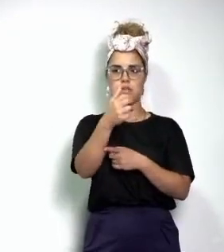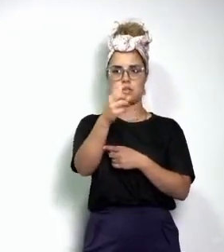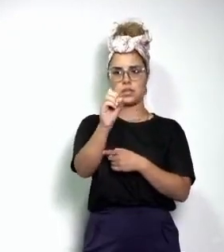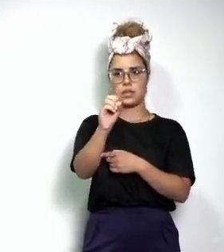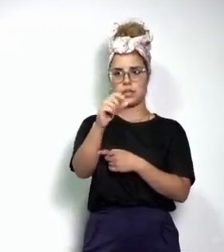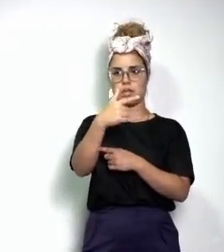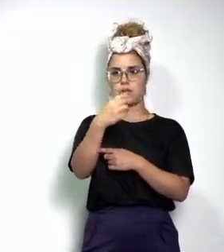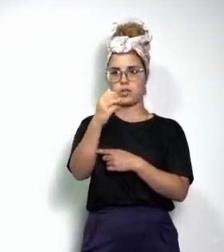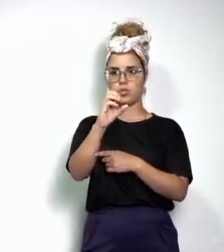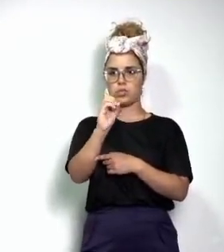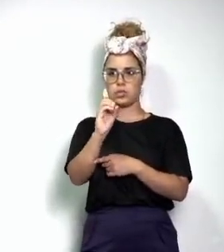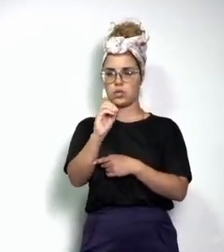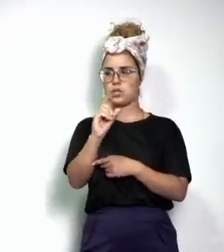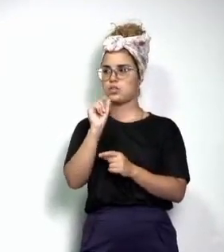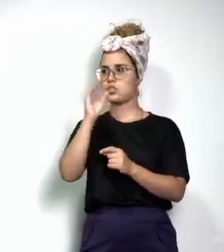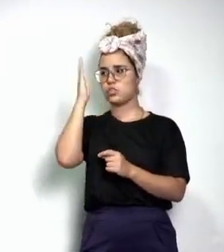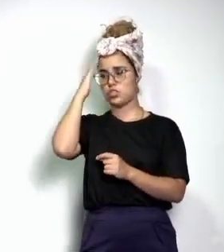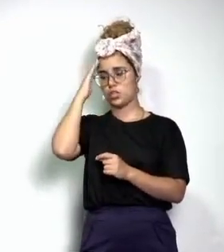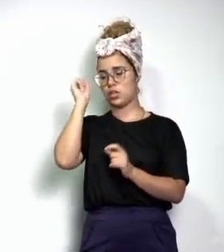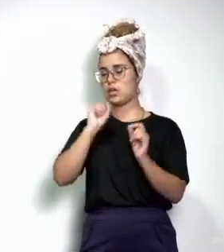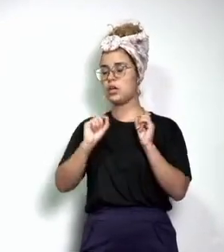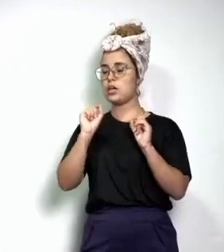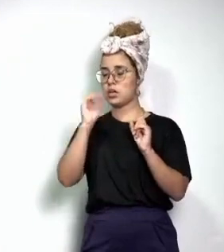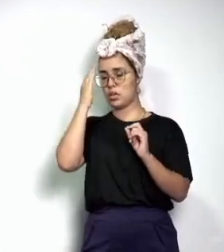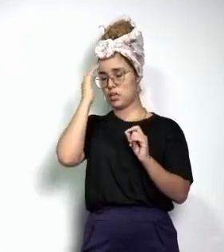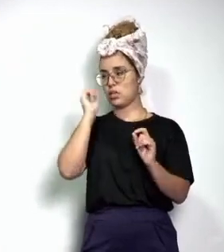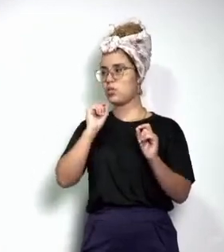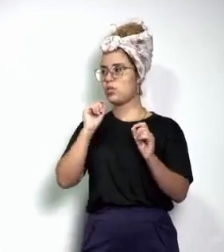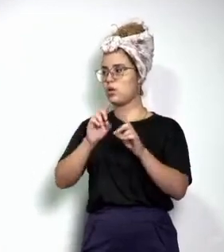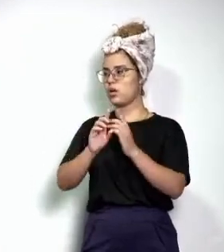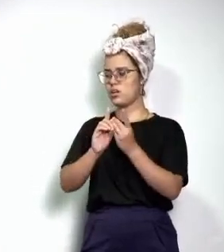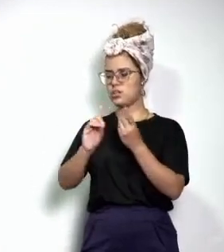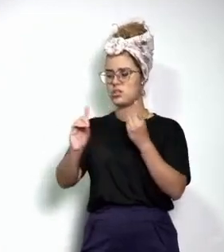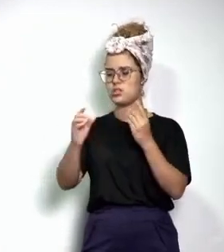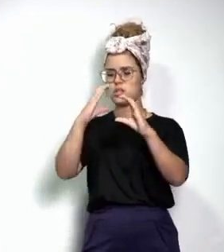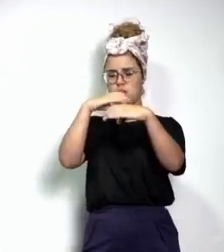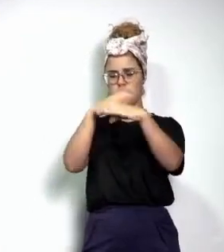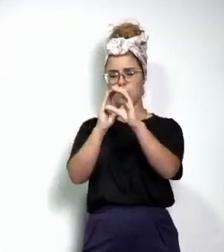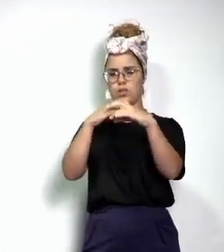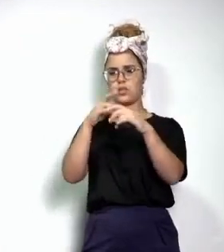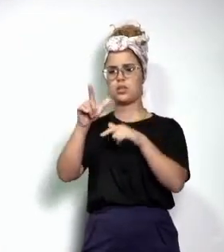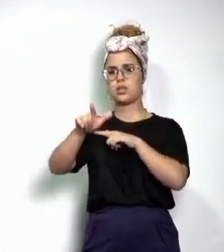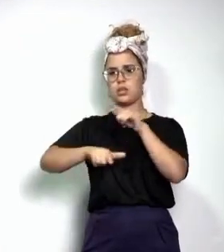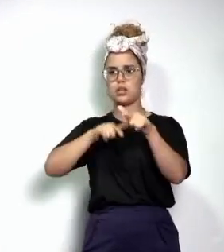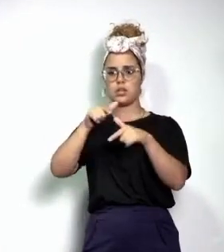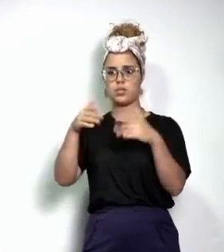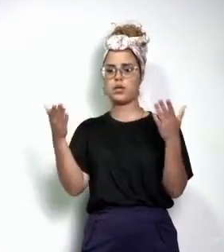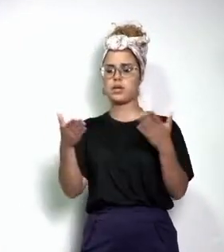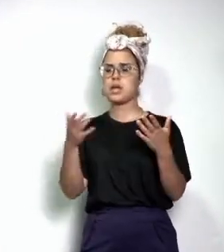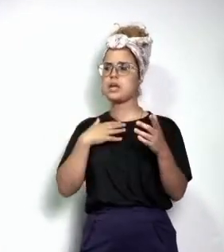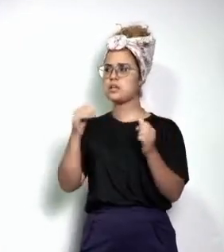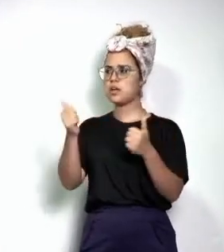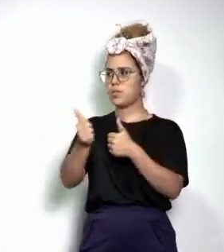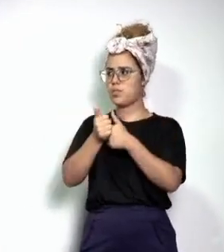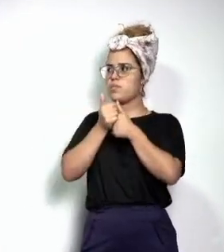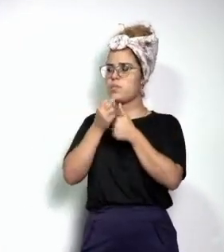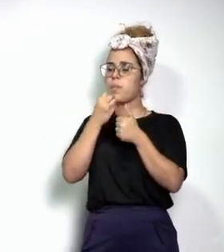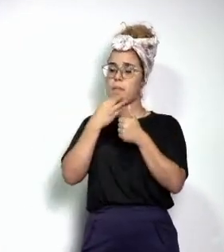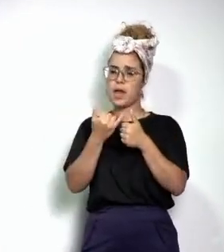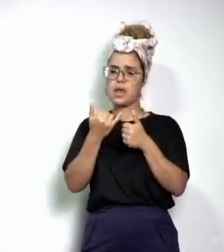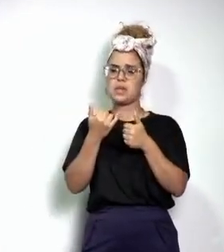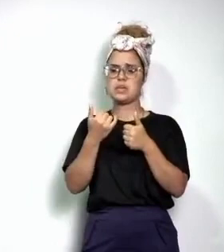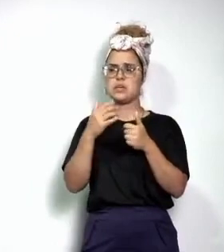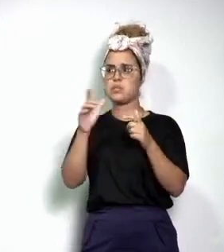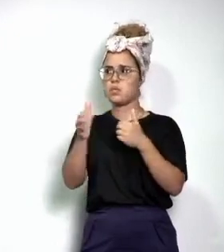já tenho noção de qual é a distância focal que ele está trabalhando agora, eu sei que ele está bem próximo de mim, por